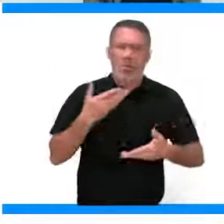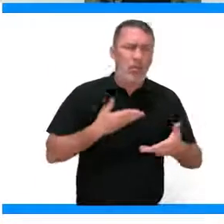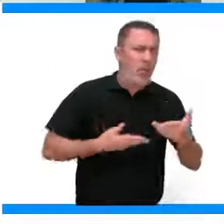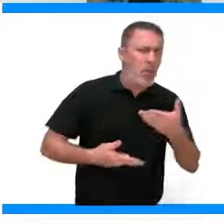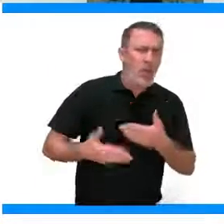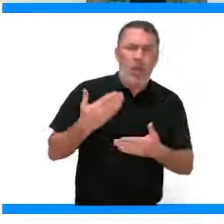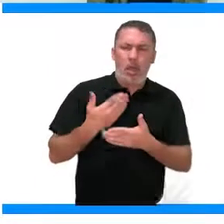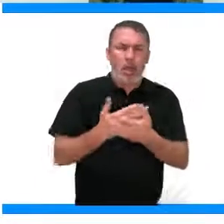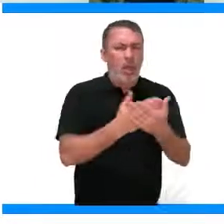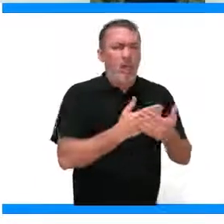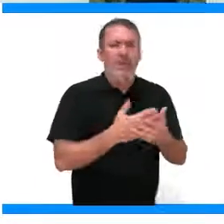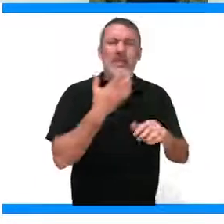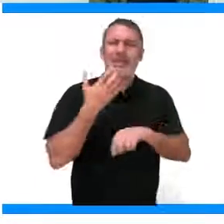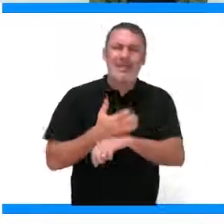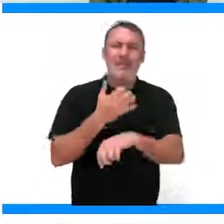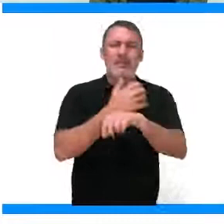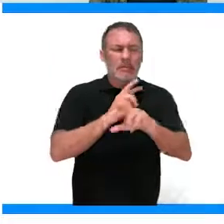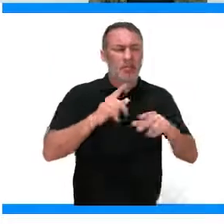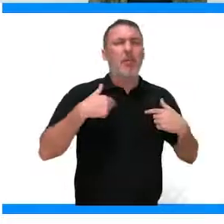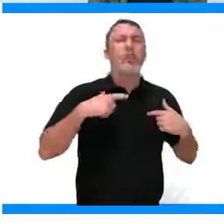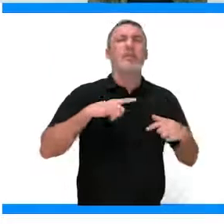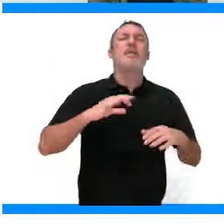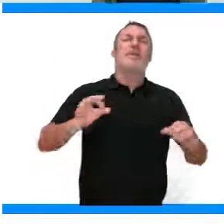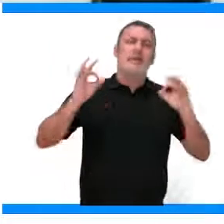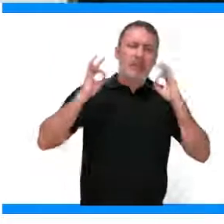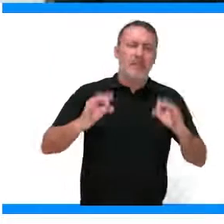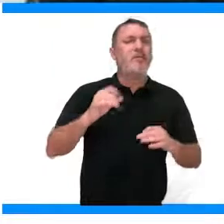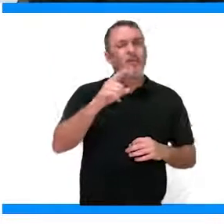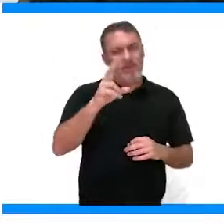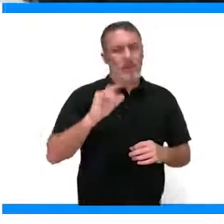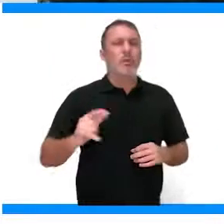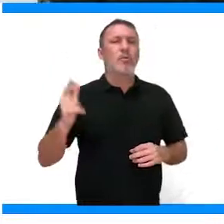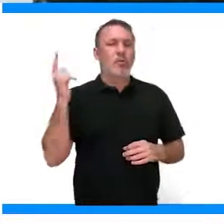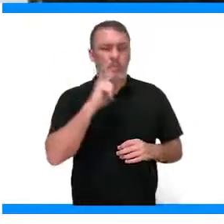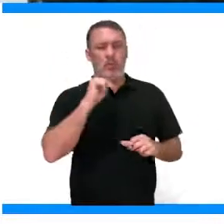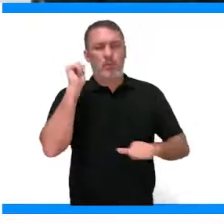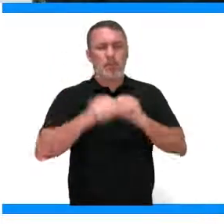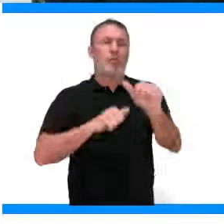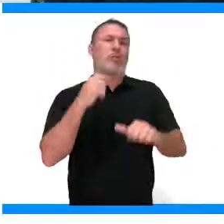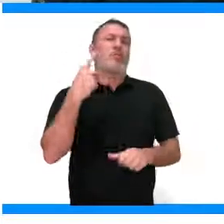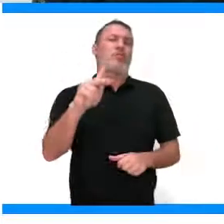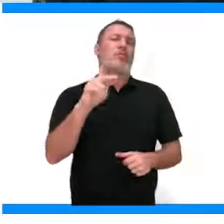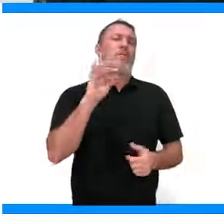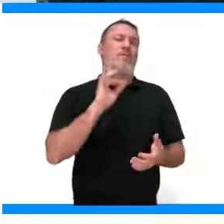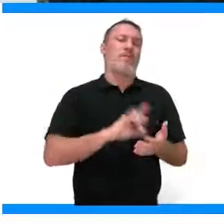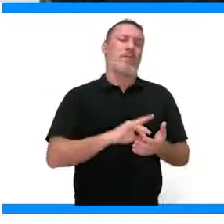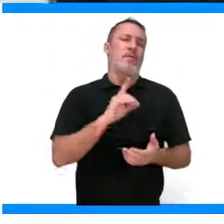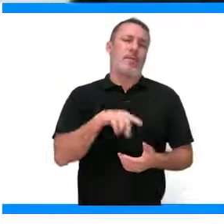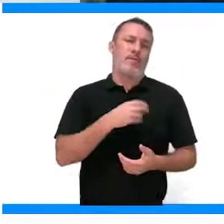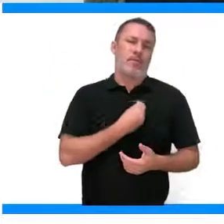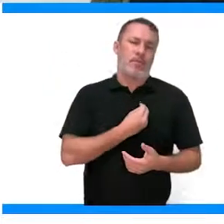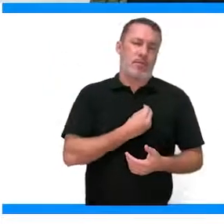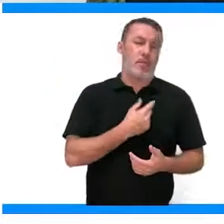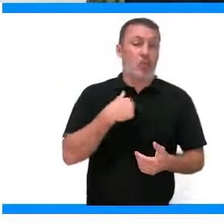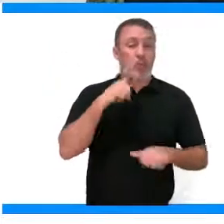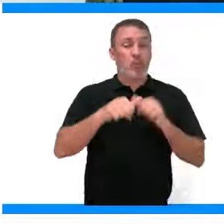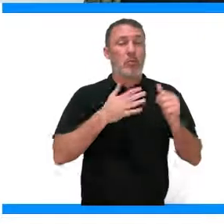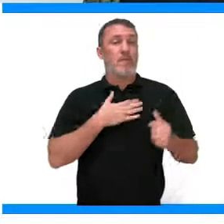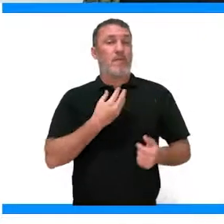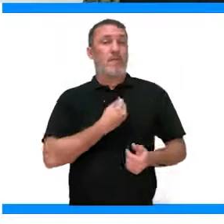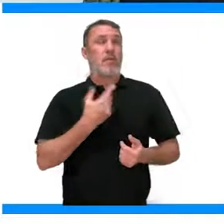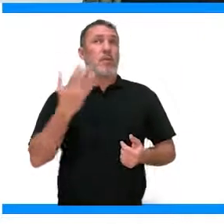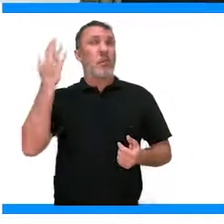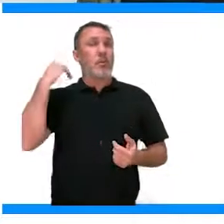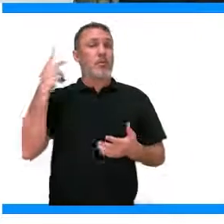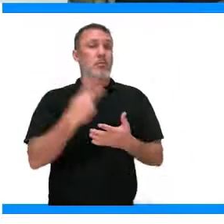todas as aulas de todas as matérias que eu tenho certeza que você vai mudar a sua realidade. Eu mudei a minha